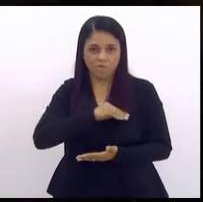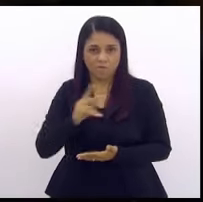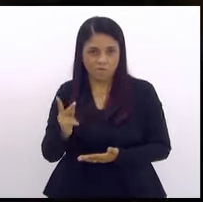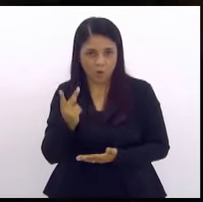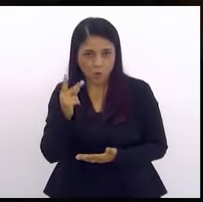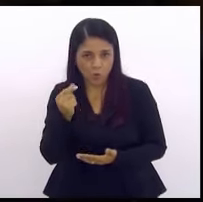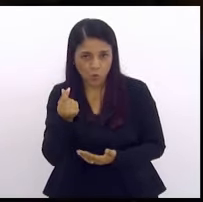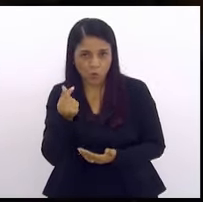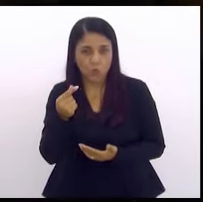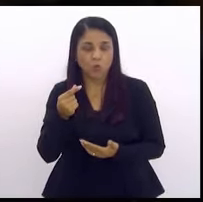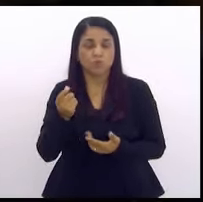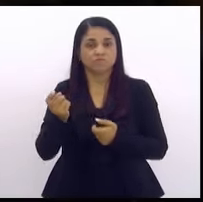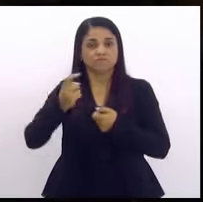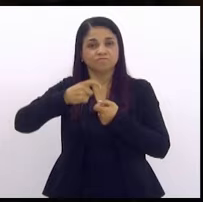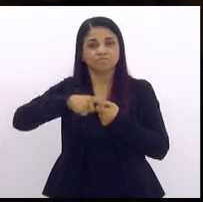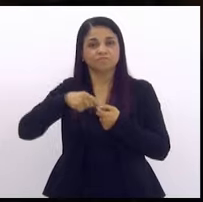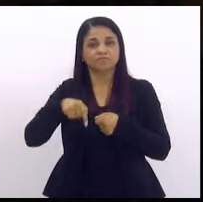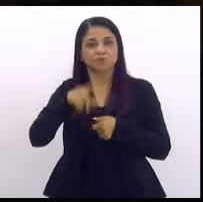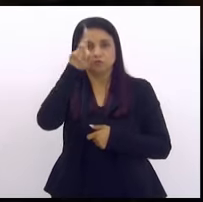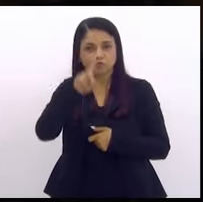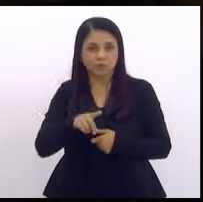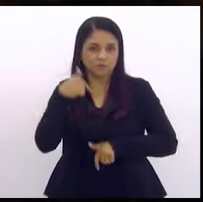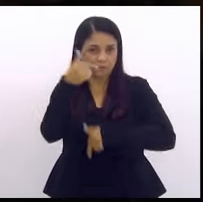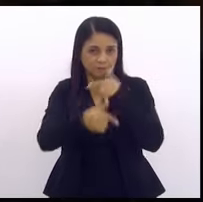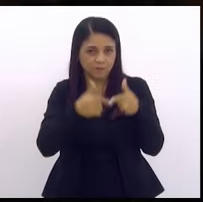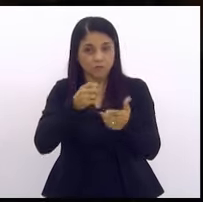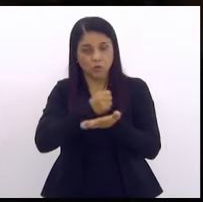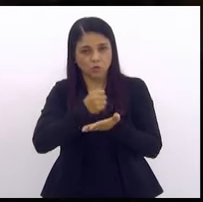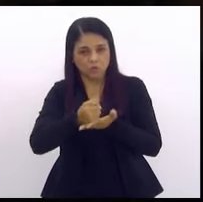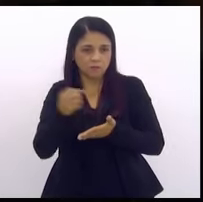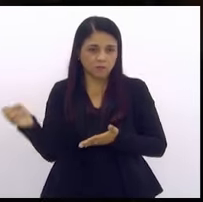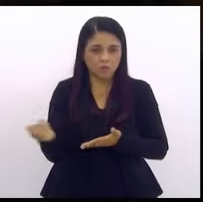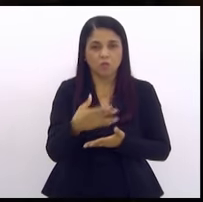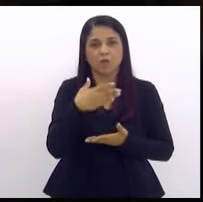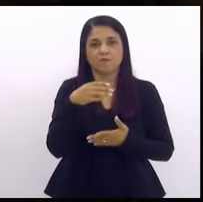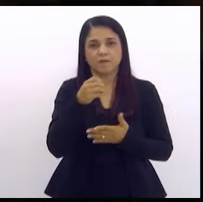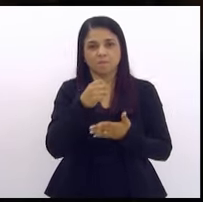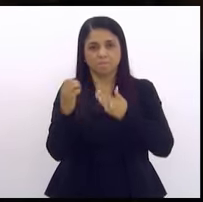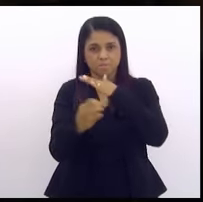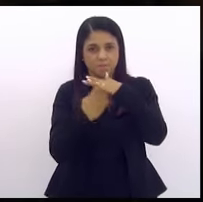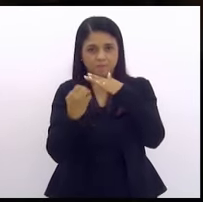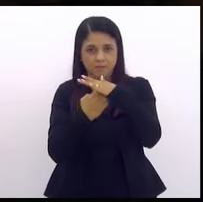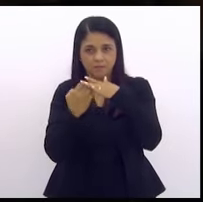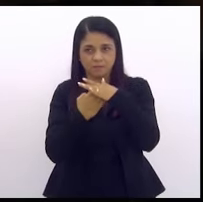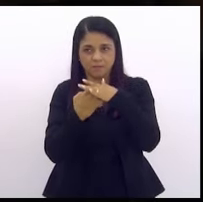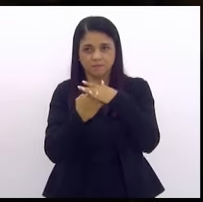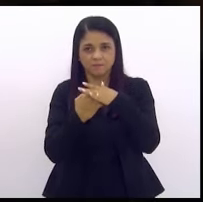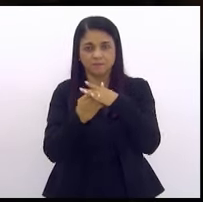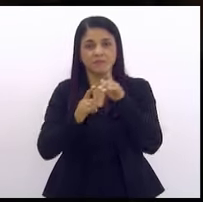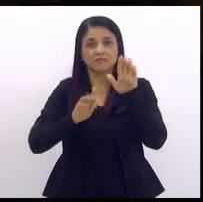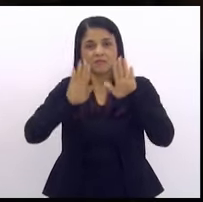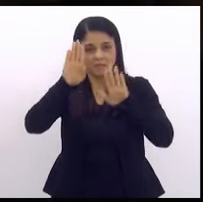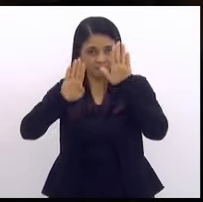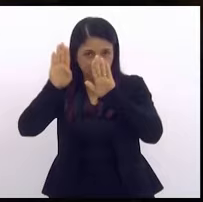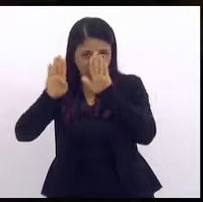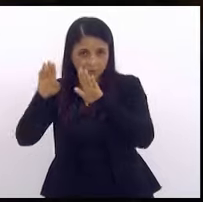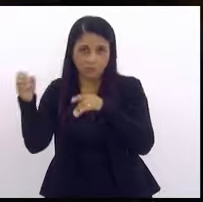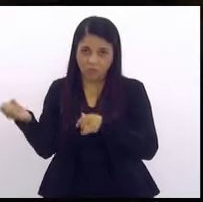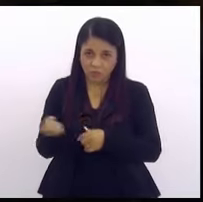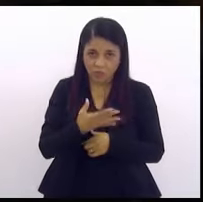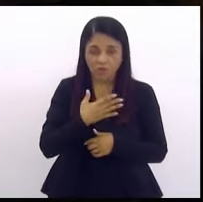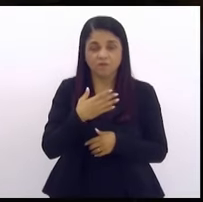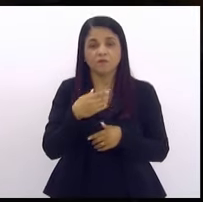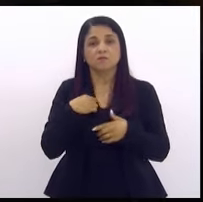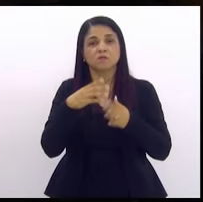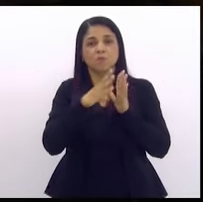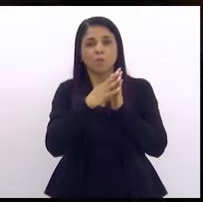salário, para o seu direito trabalhista, e você seja recontratado numa nova empresa, que uma empresa seja licitada, e que um dia a gente possa ter o